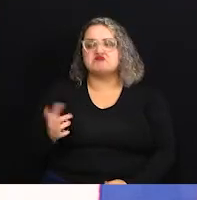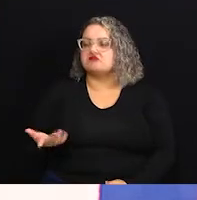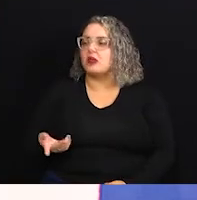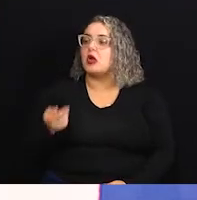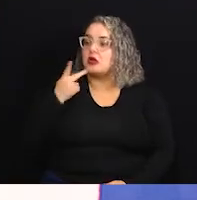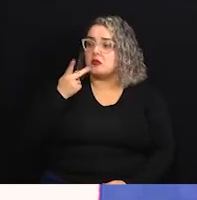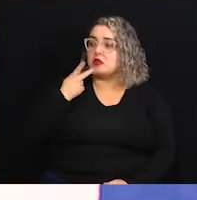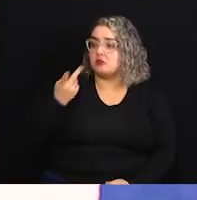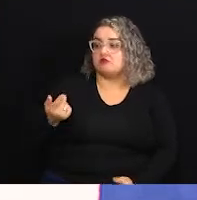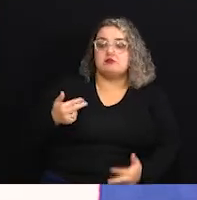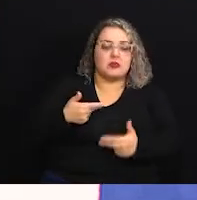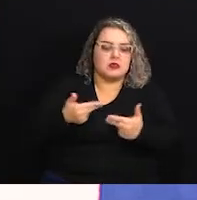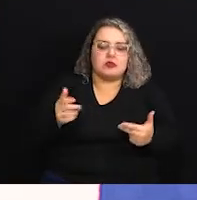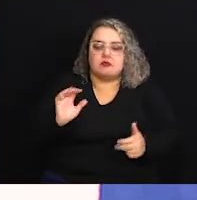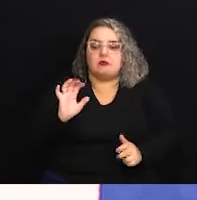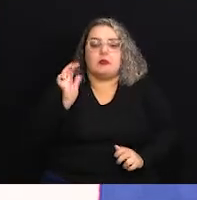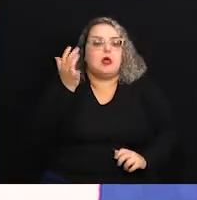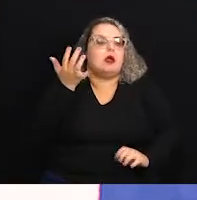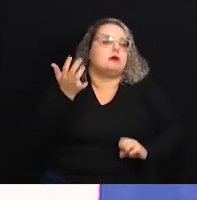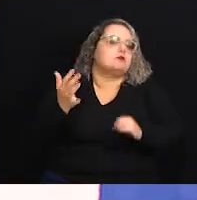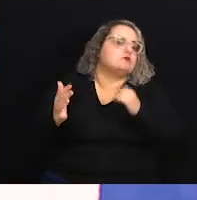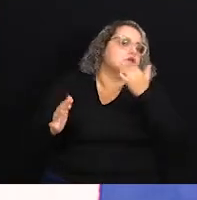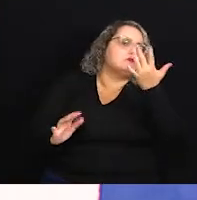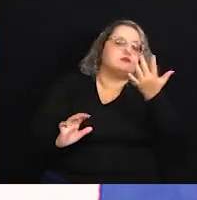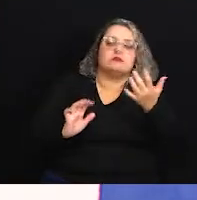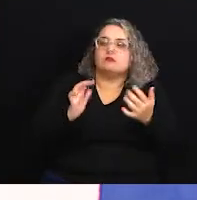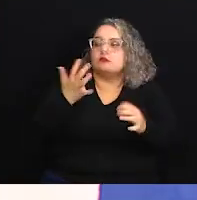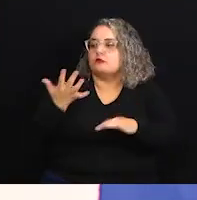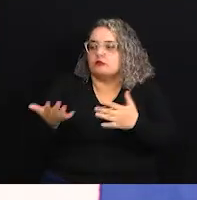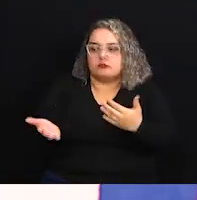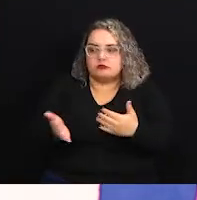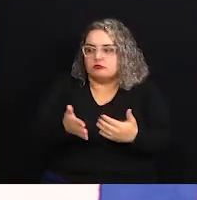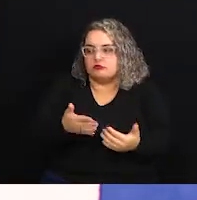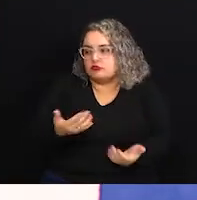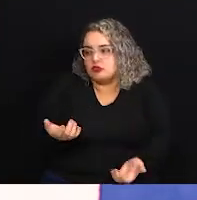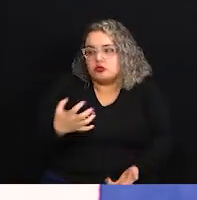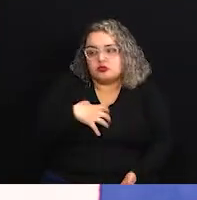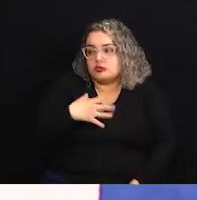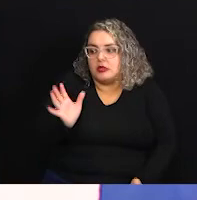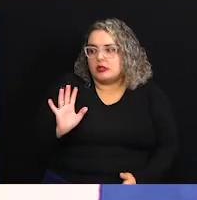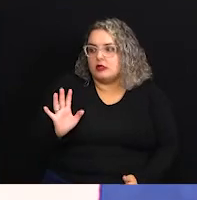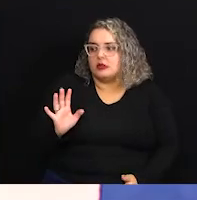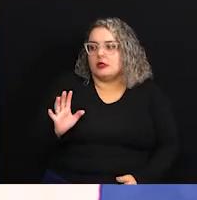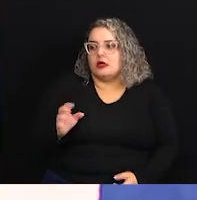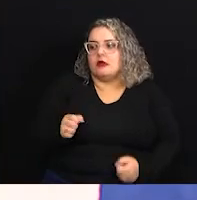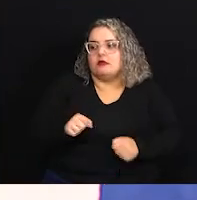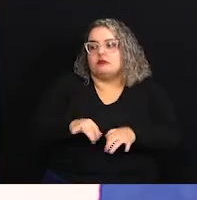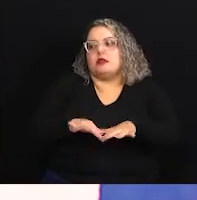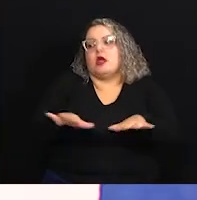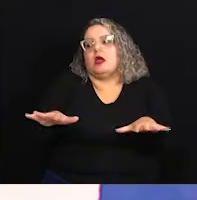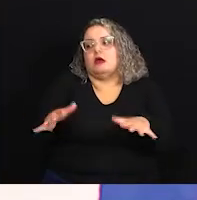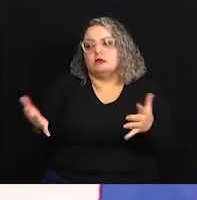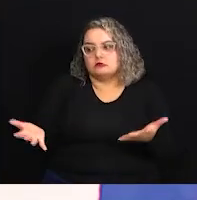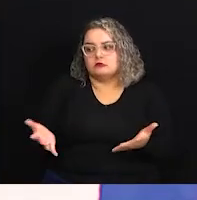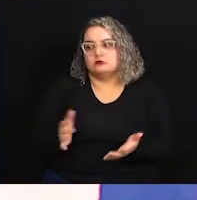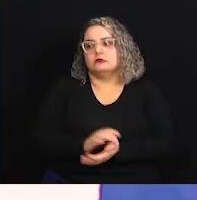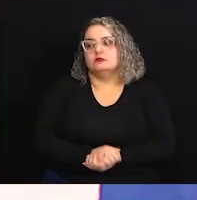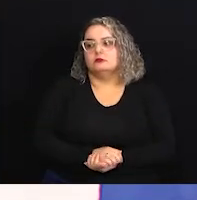Como eu falei, as coisas nasceram por acaso, tomaram uma proporção.